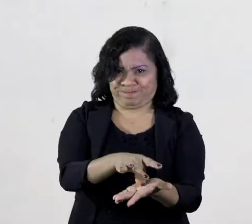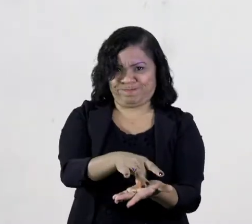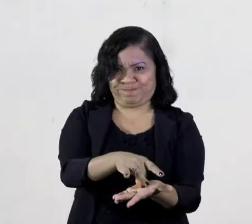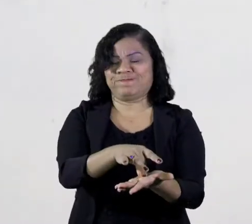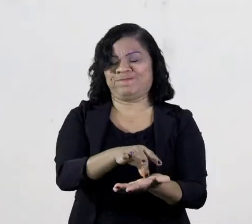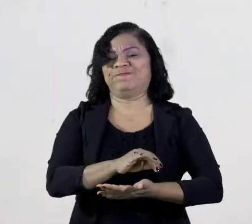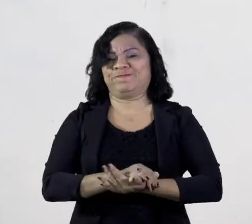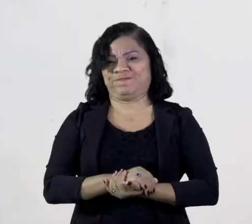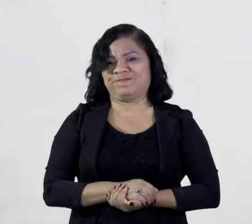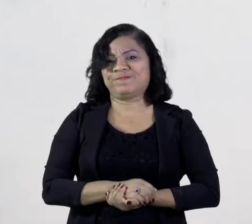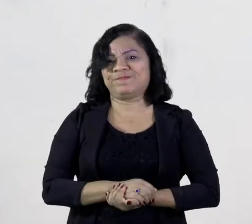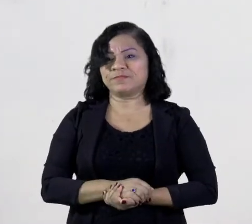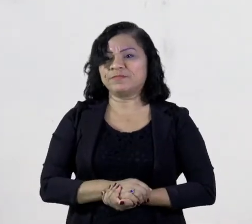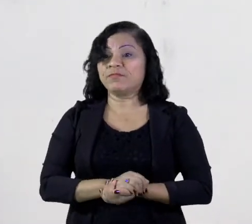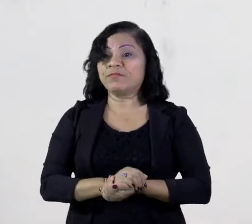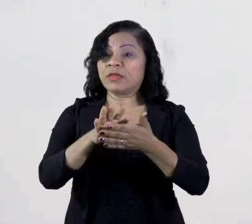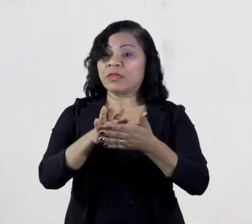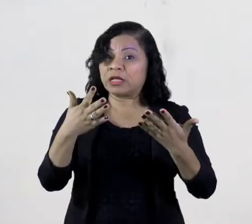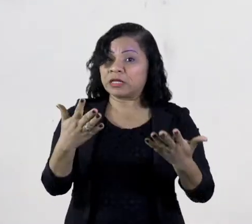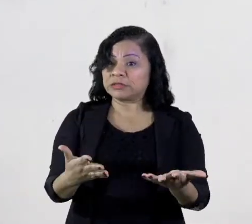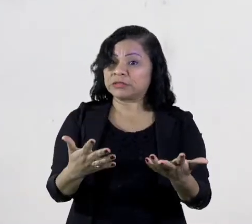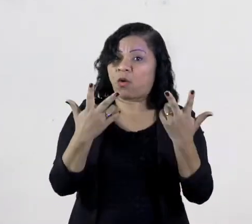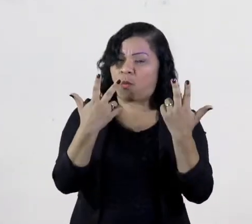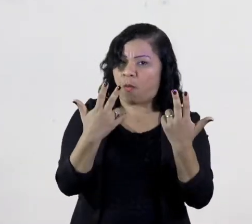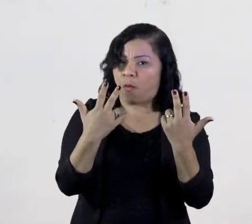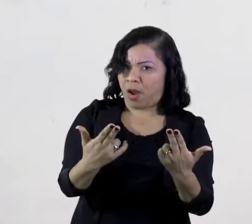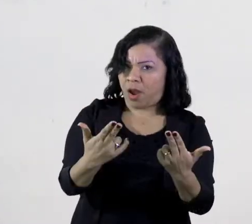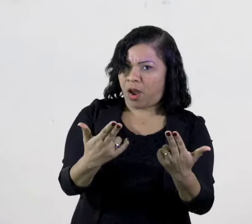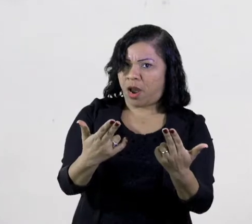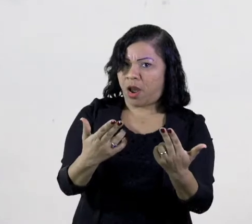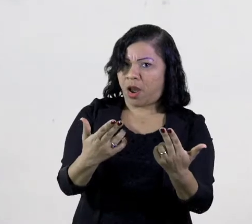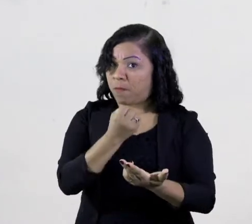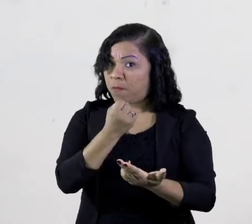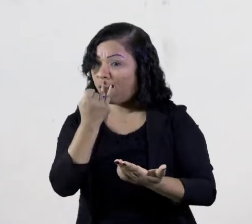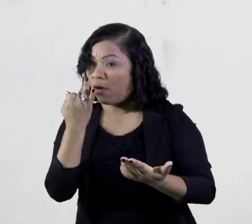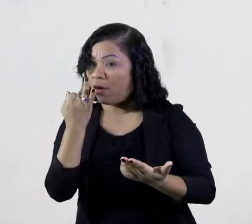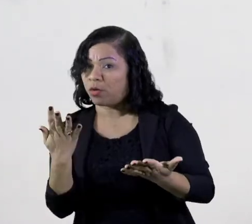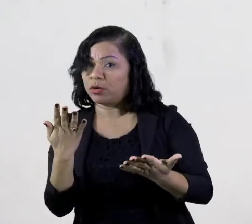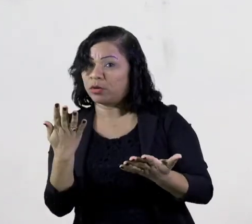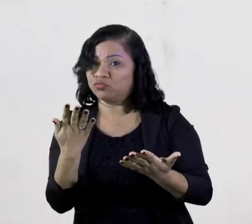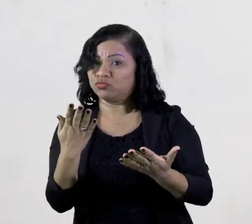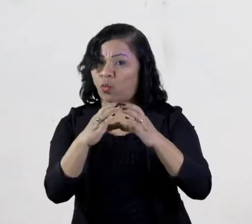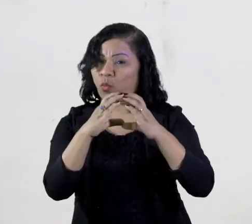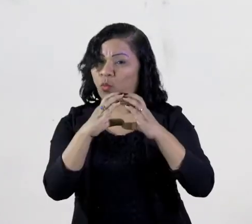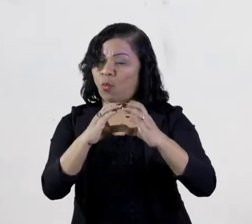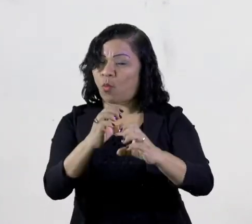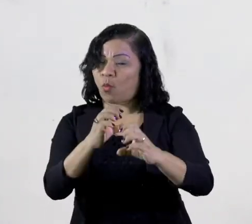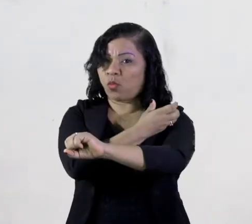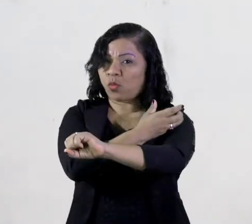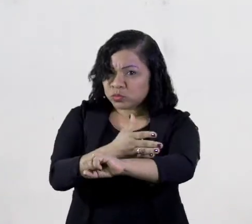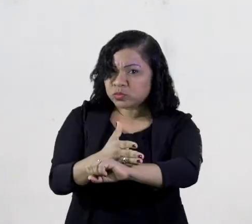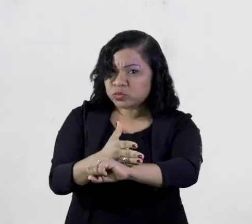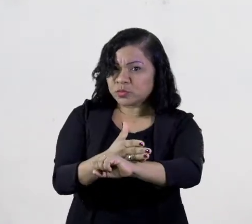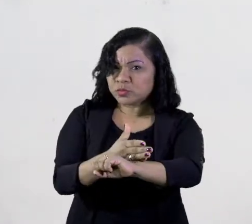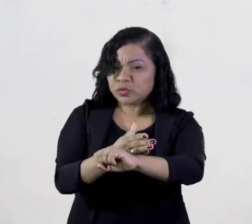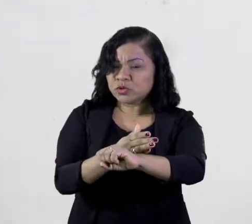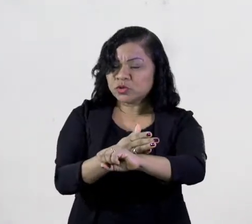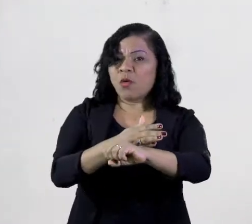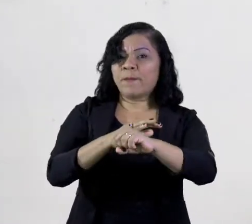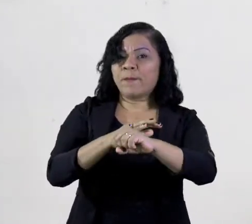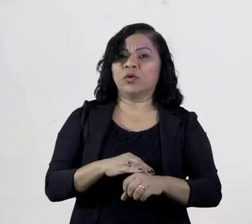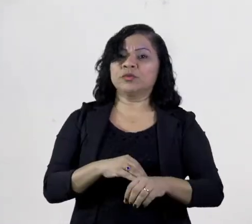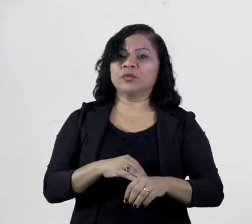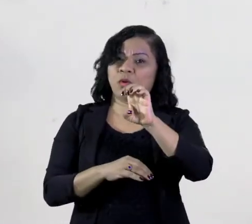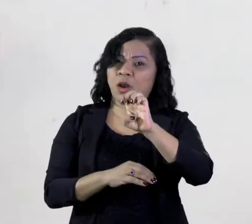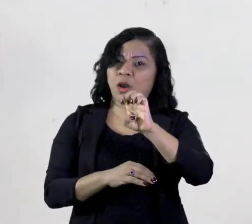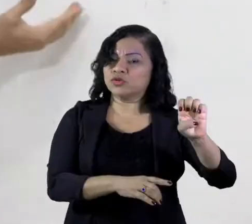verdadeira, né? Então, a mesma quantidade de isopor, de bolinha de isopor que tem do lado esquerdo do